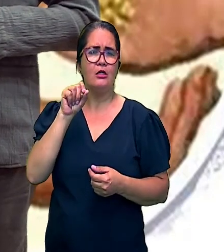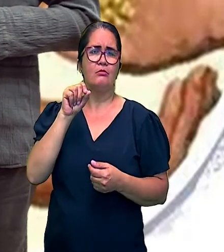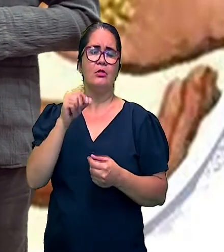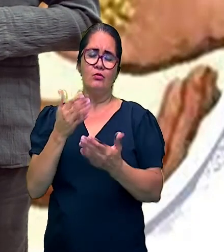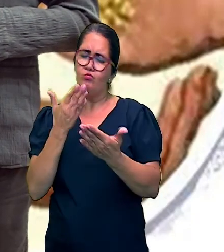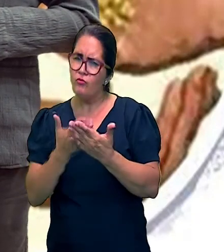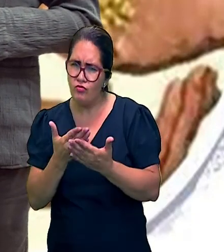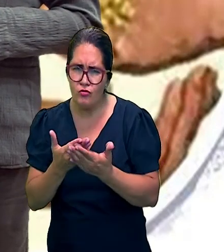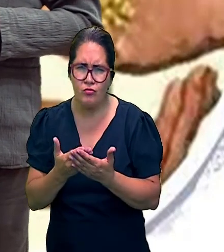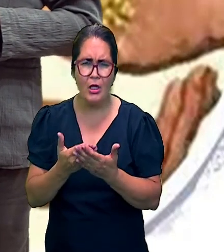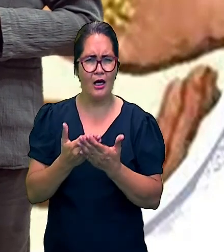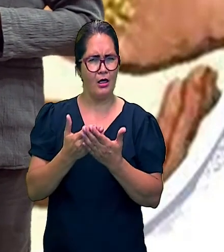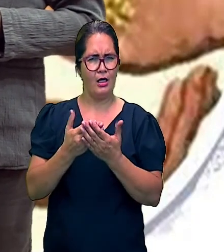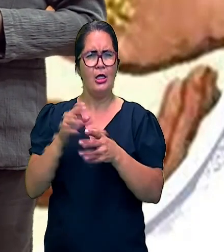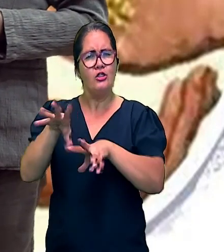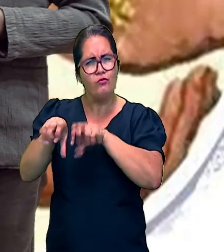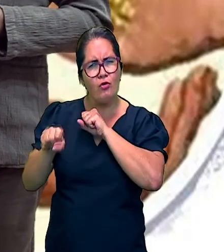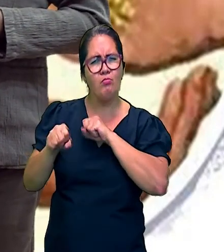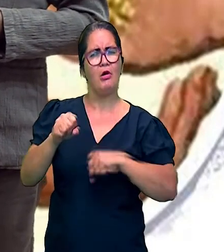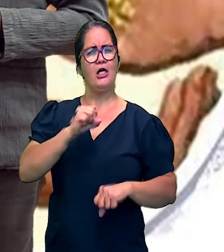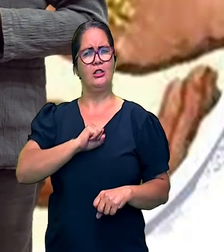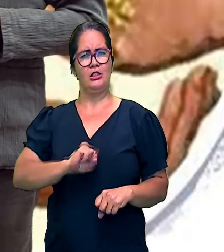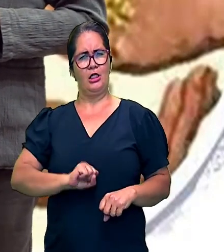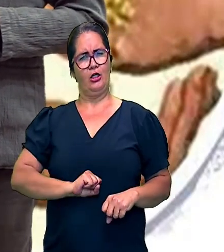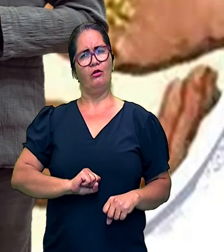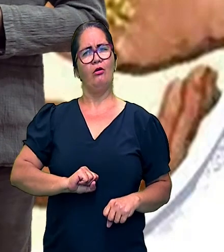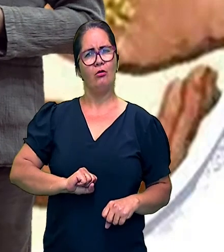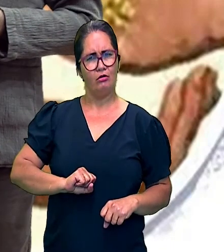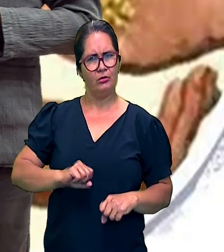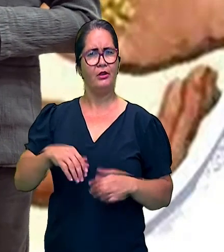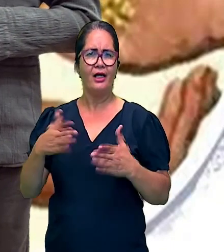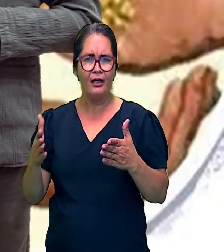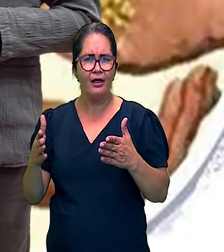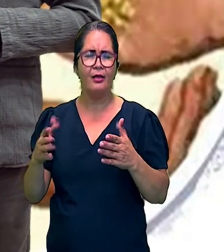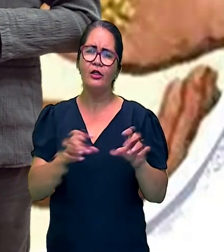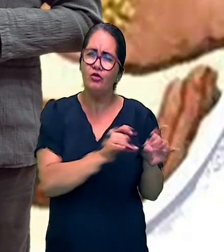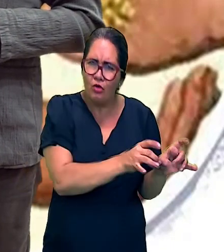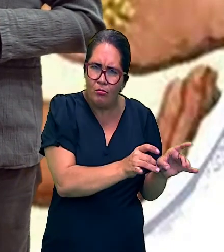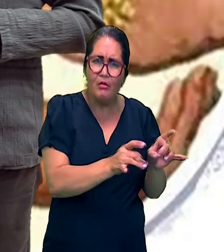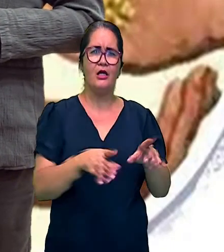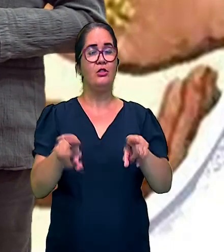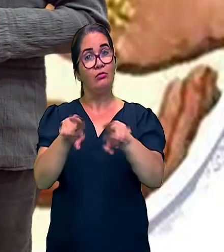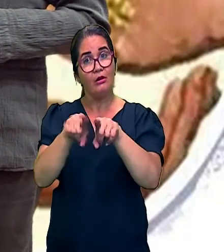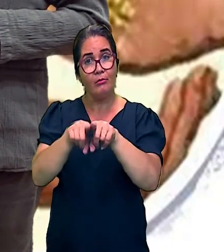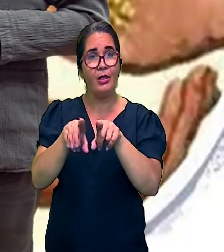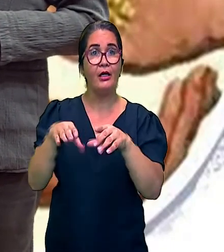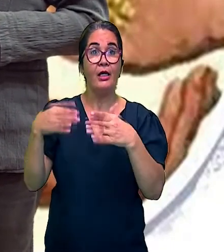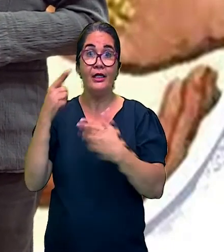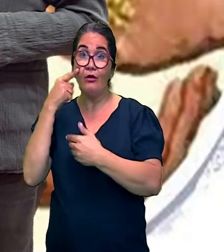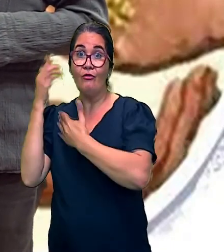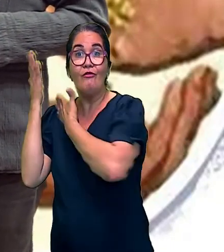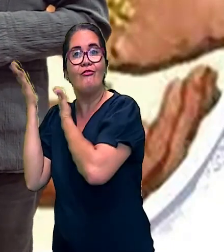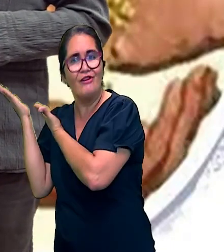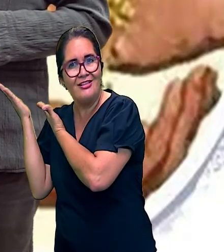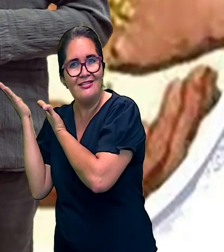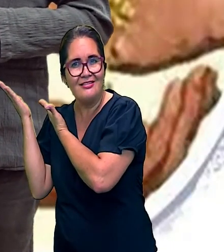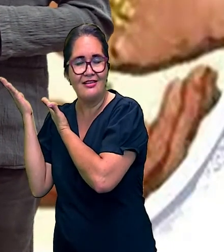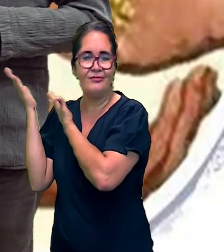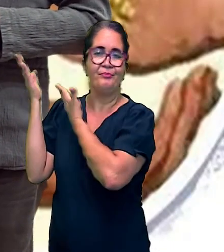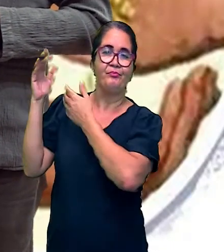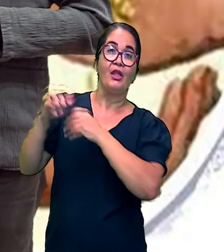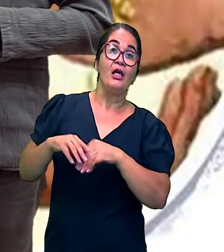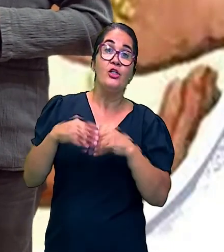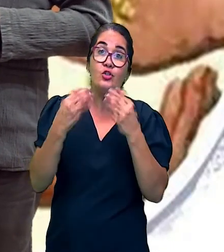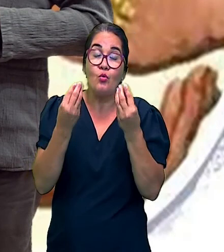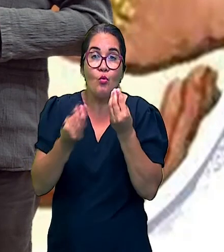profissão. As primeiras cidades surgiram no Crescente Fértil, às margens de grandes rios.